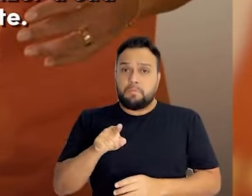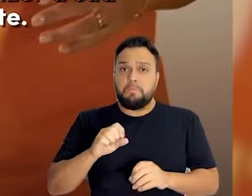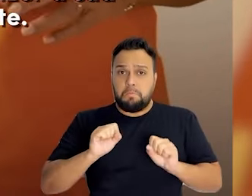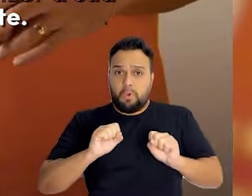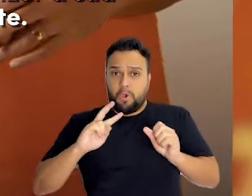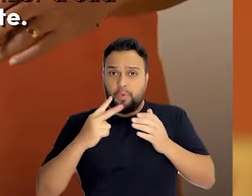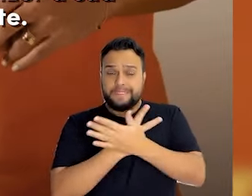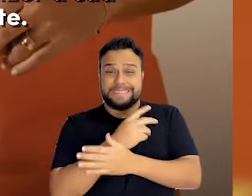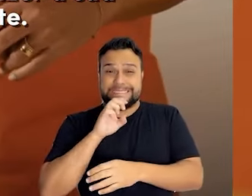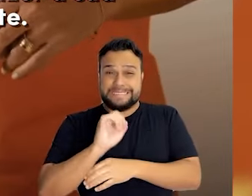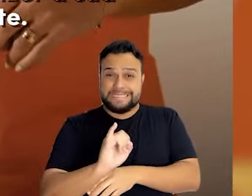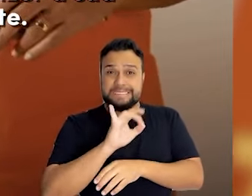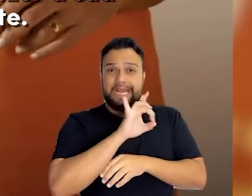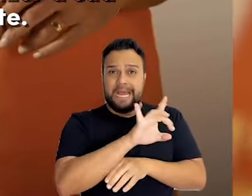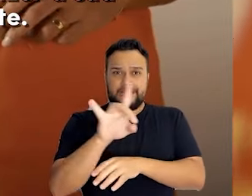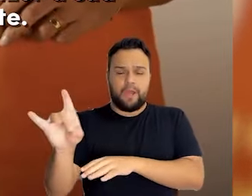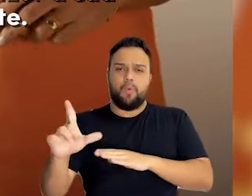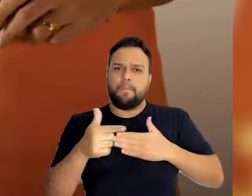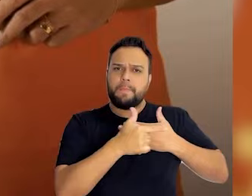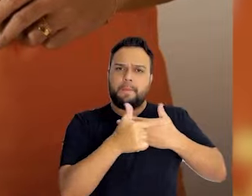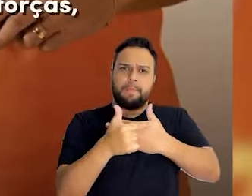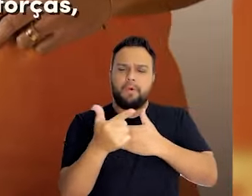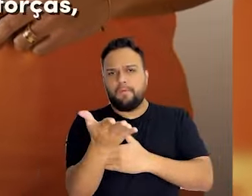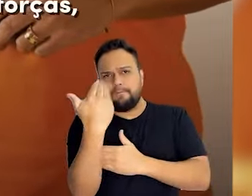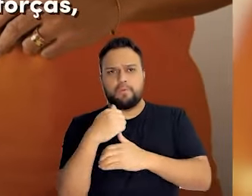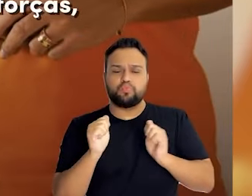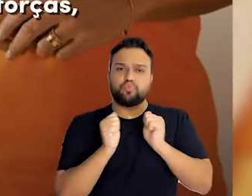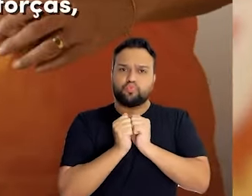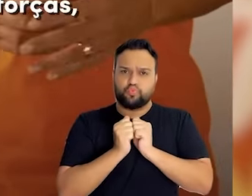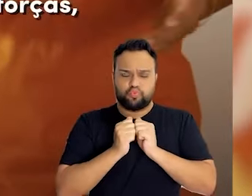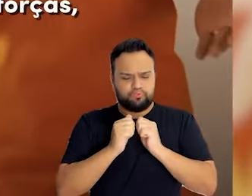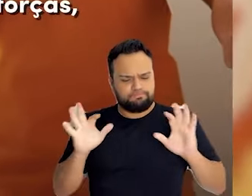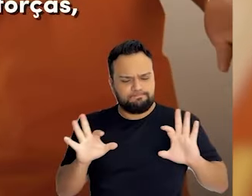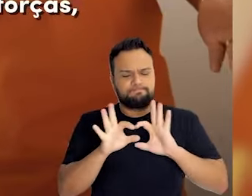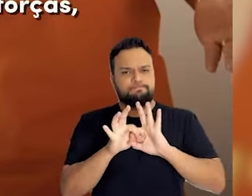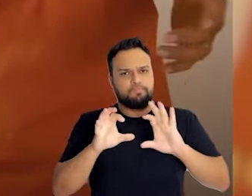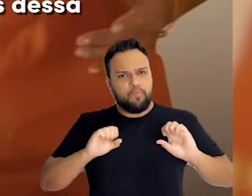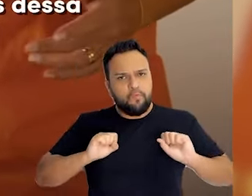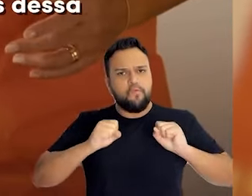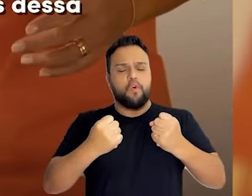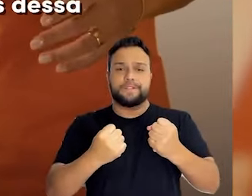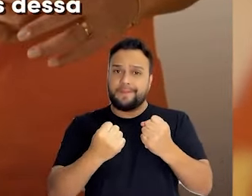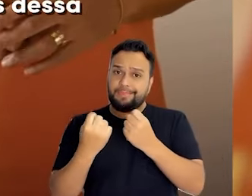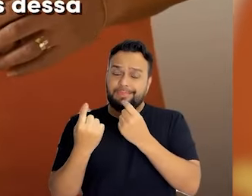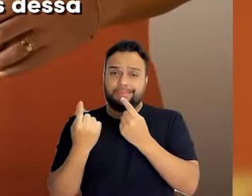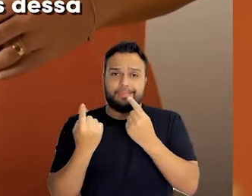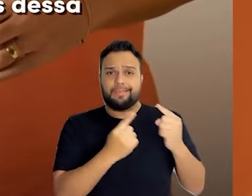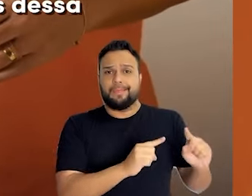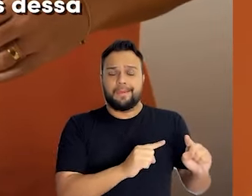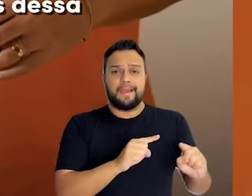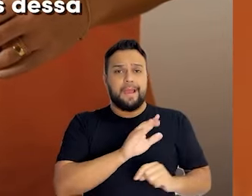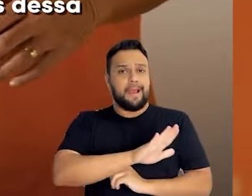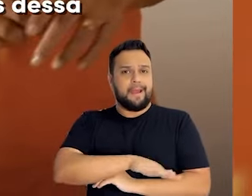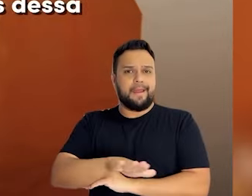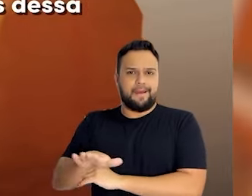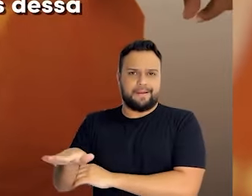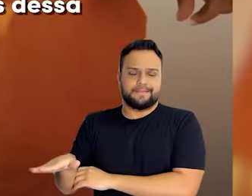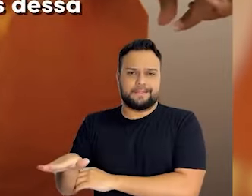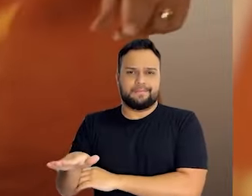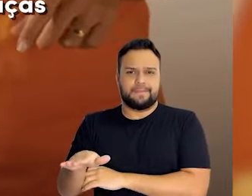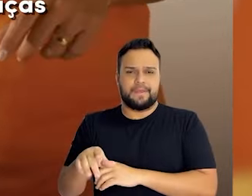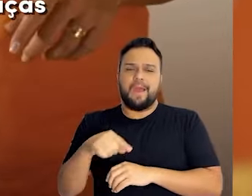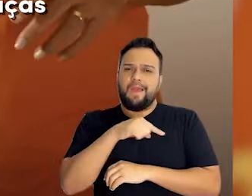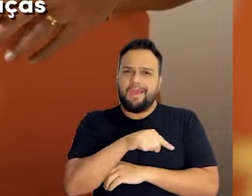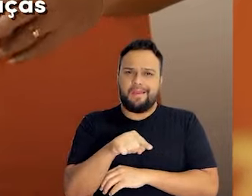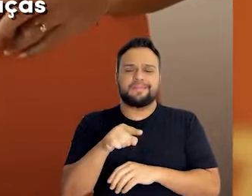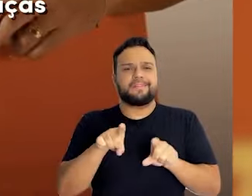se cada um de nós fizer a sua parte. Junte-se a nós, unindo forças, defenderemos as nossas crianças